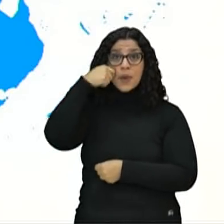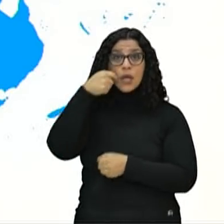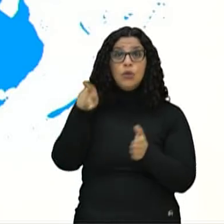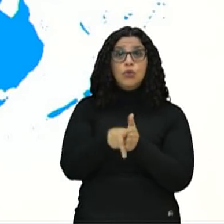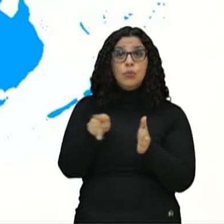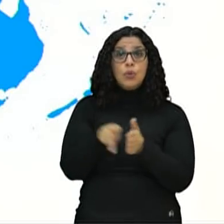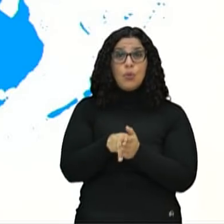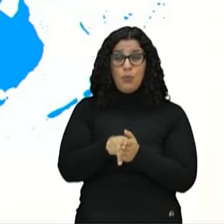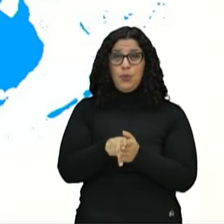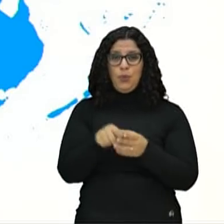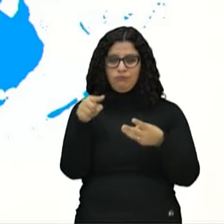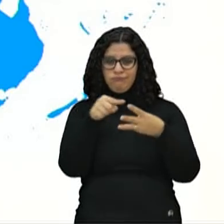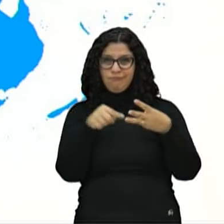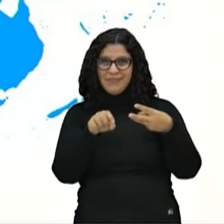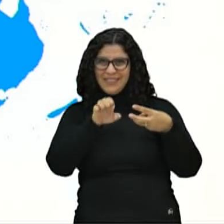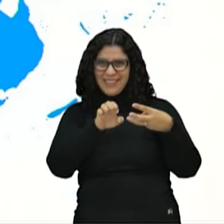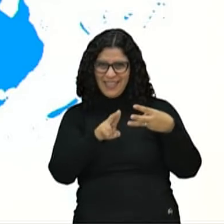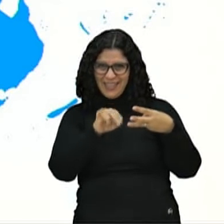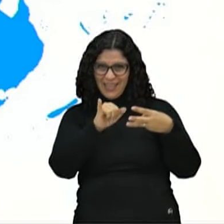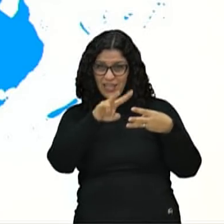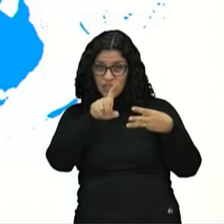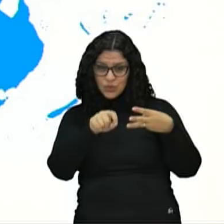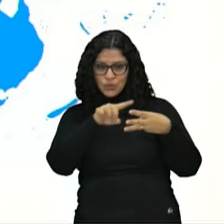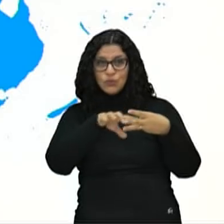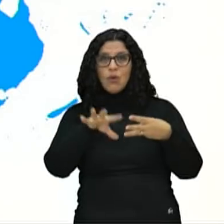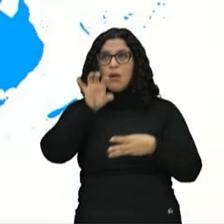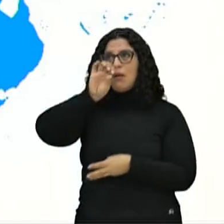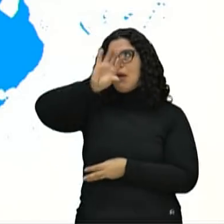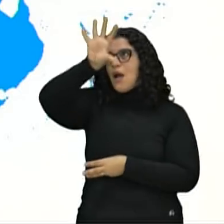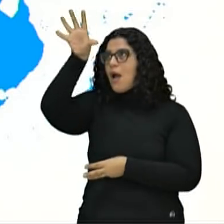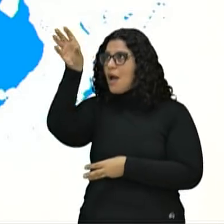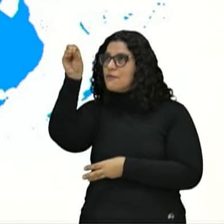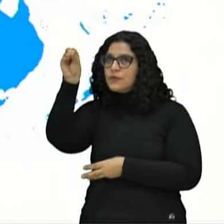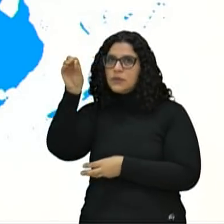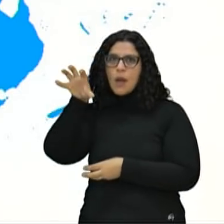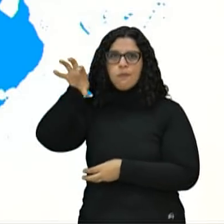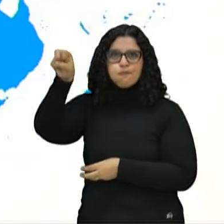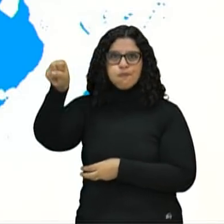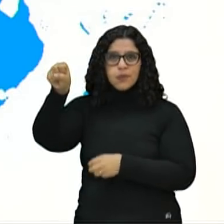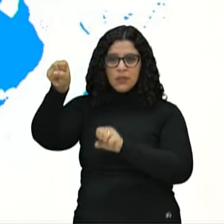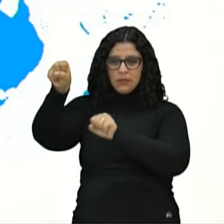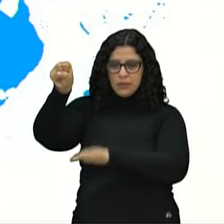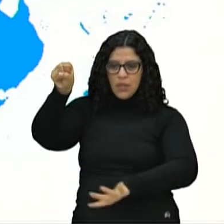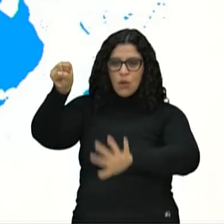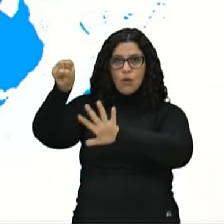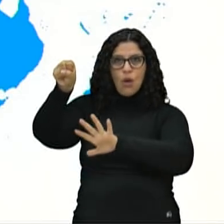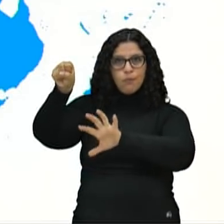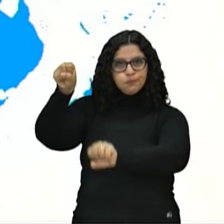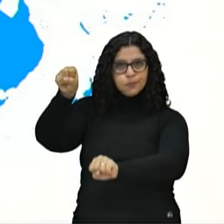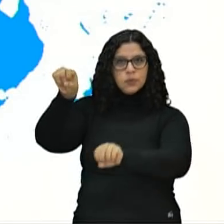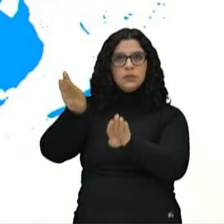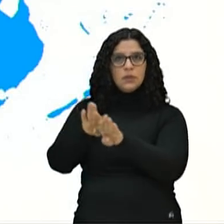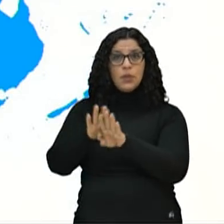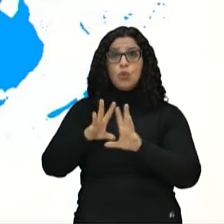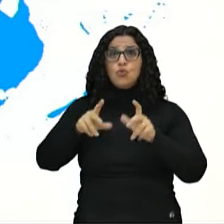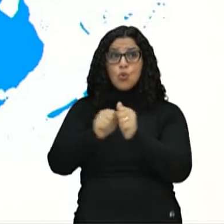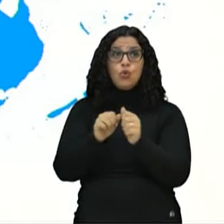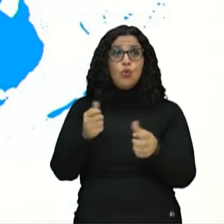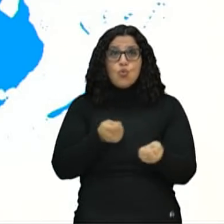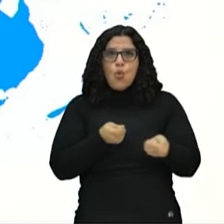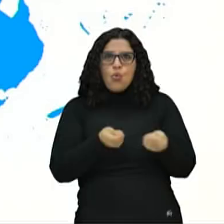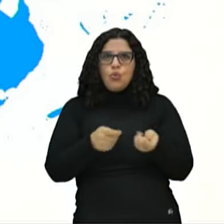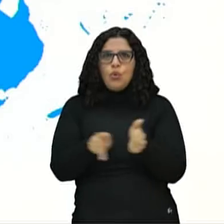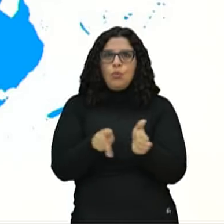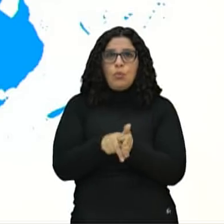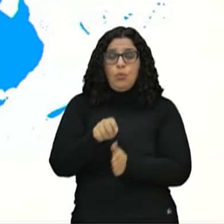países do eixo. Repare então o norte da África tomado e todo o sul da Europa tomado, o mar Mediterrâneo praticamente controlado